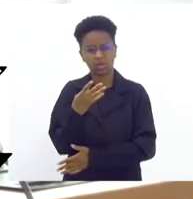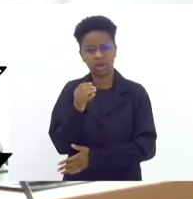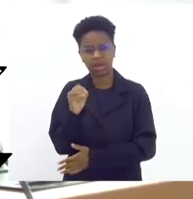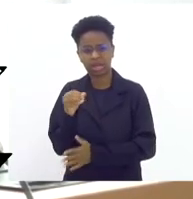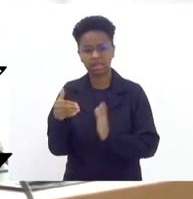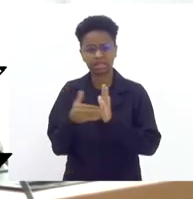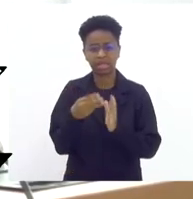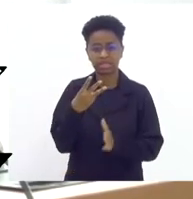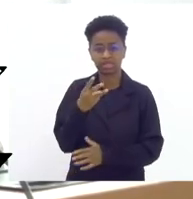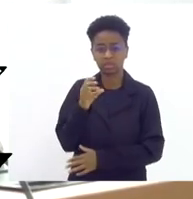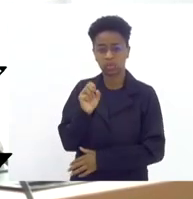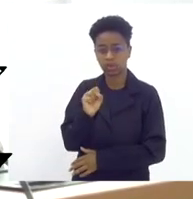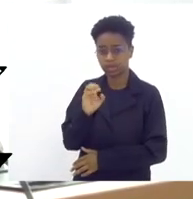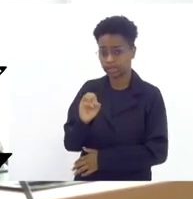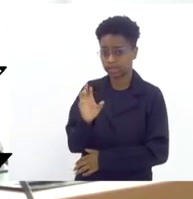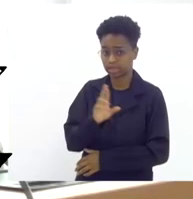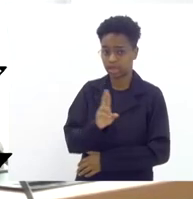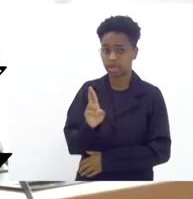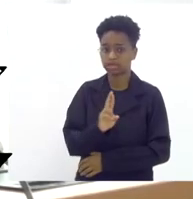380